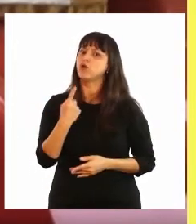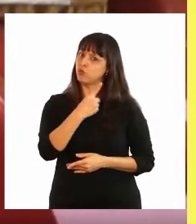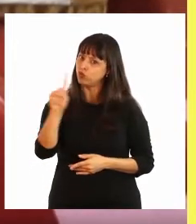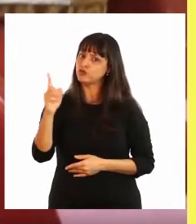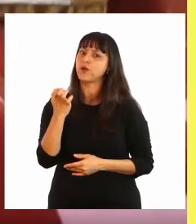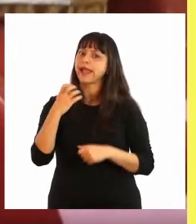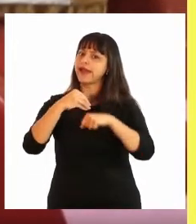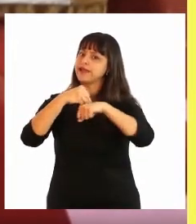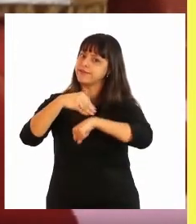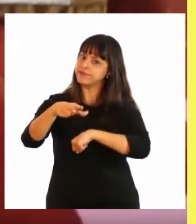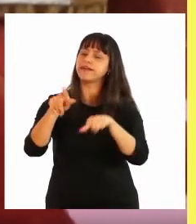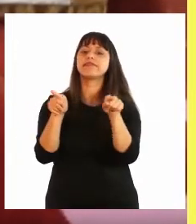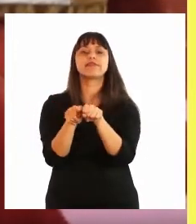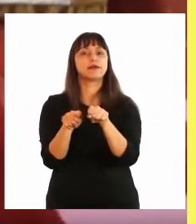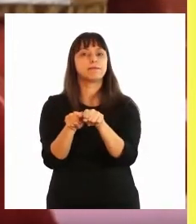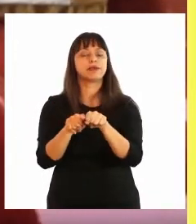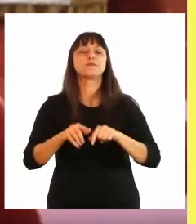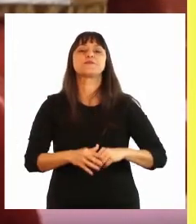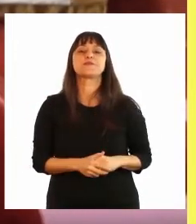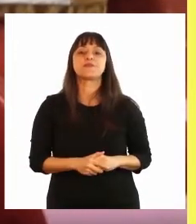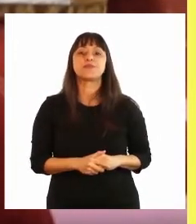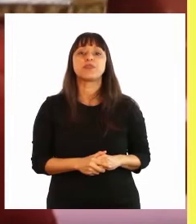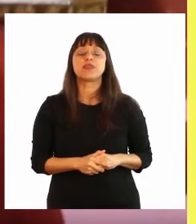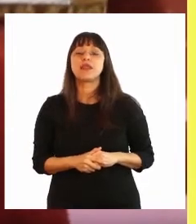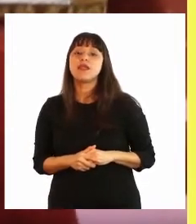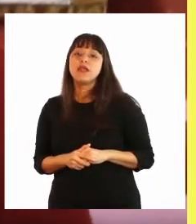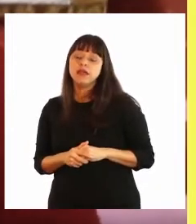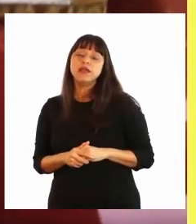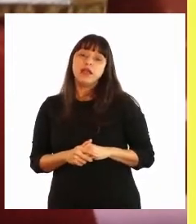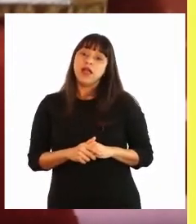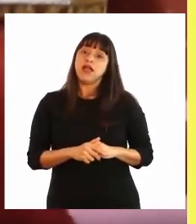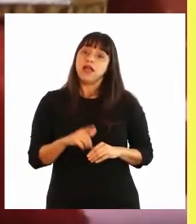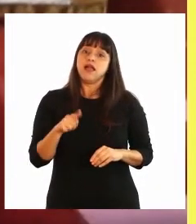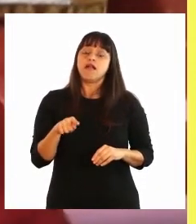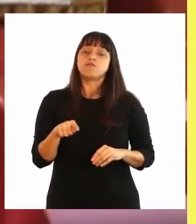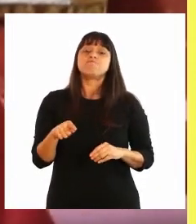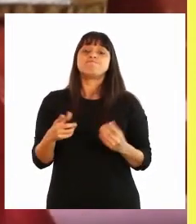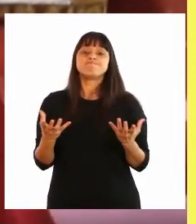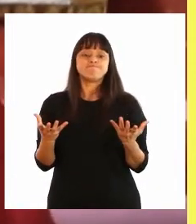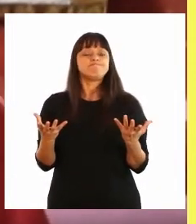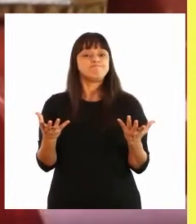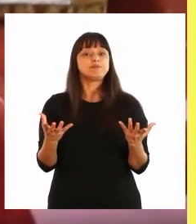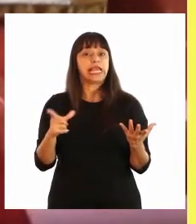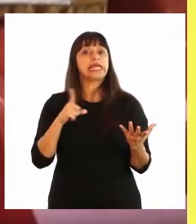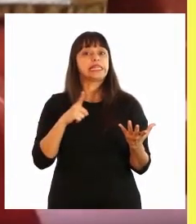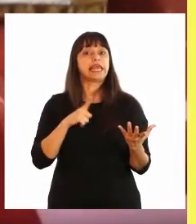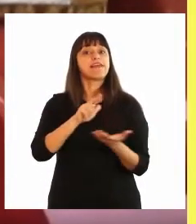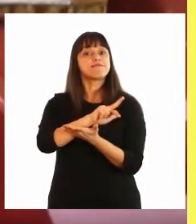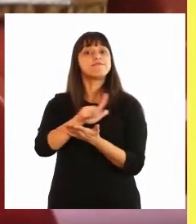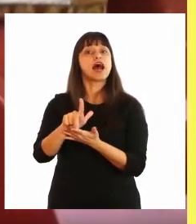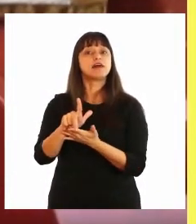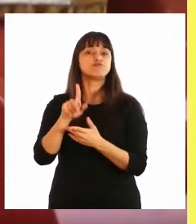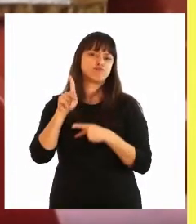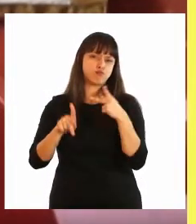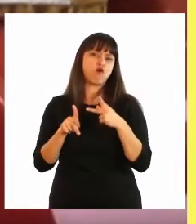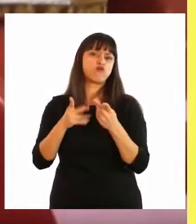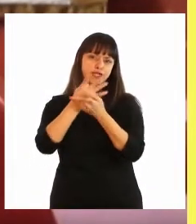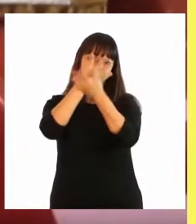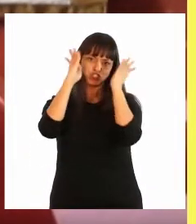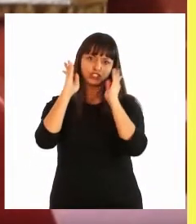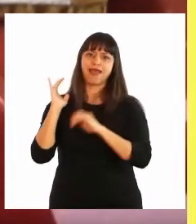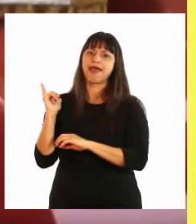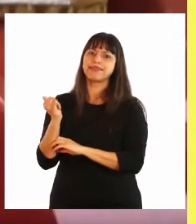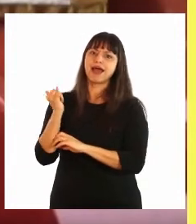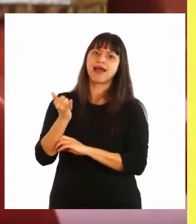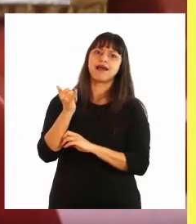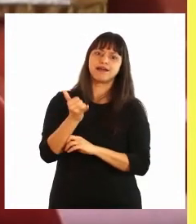vocês também. Que é o seguinte, assim, tem várias narrações indígenas, né, que são isso.